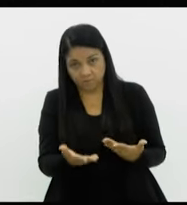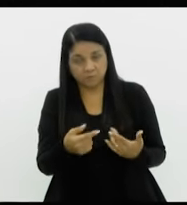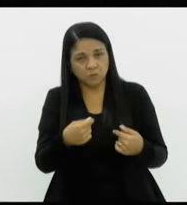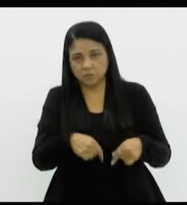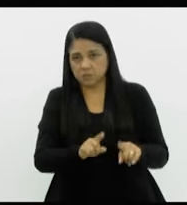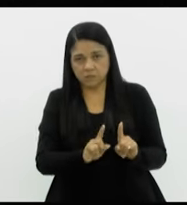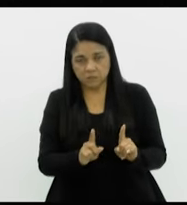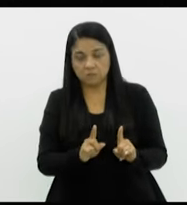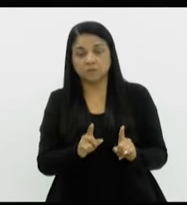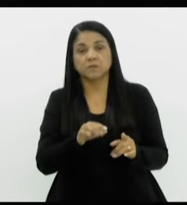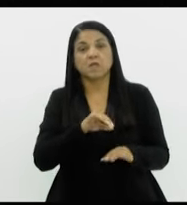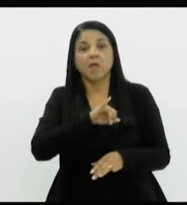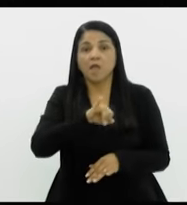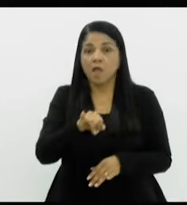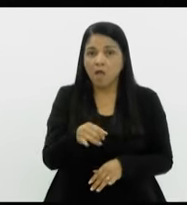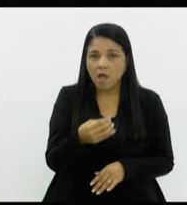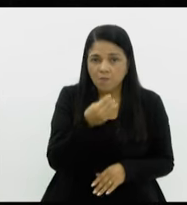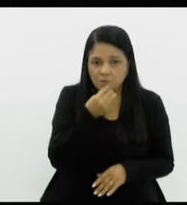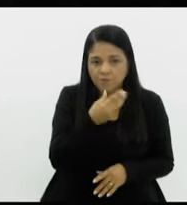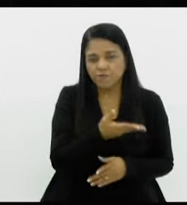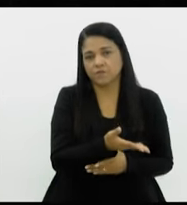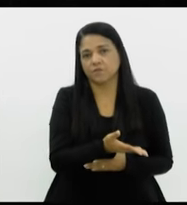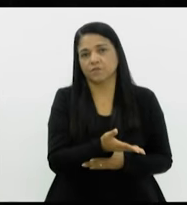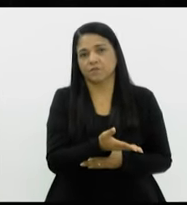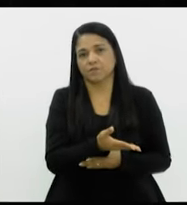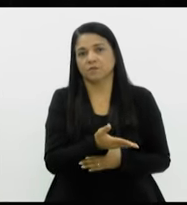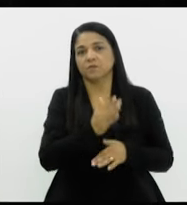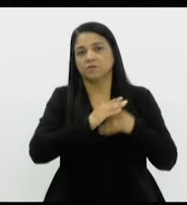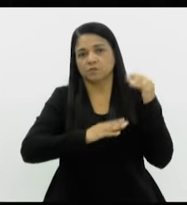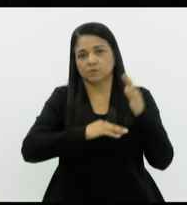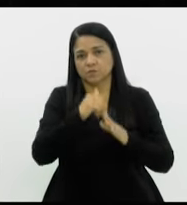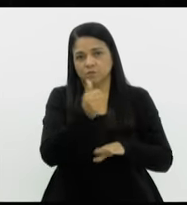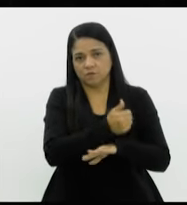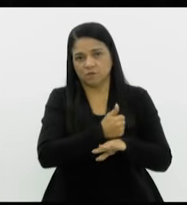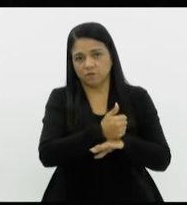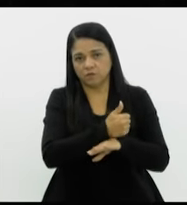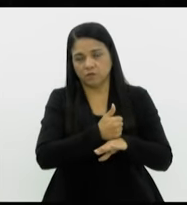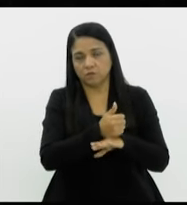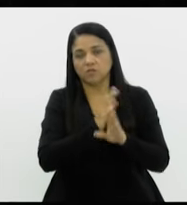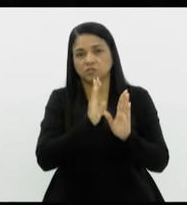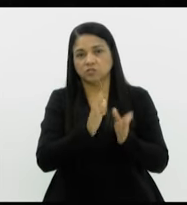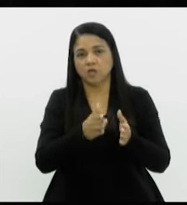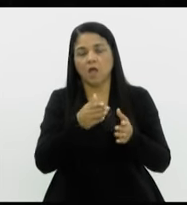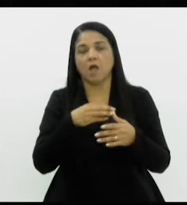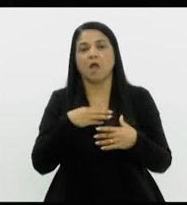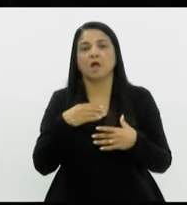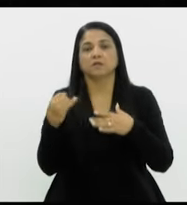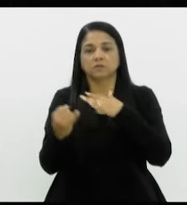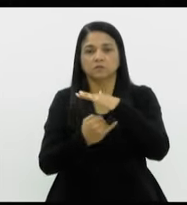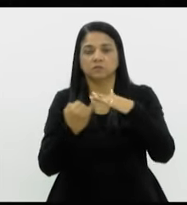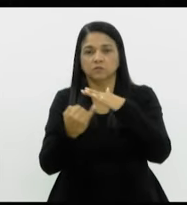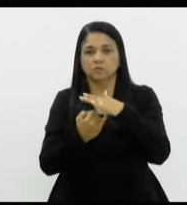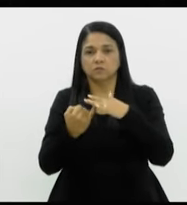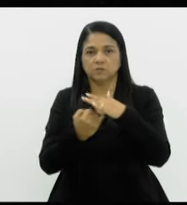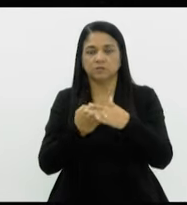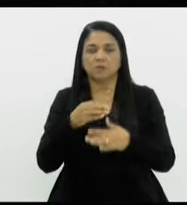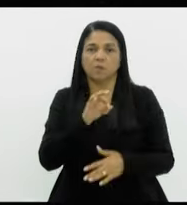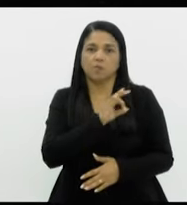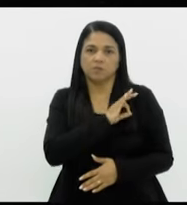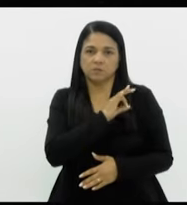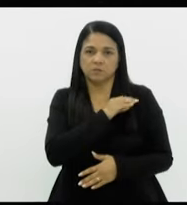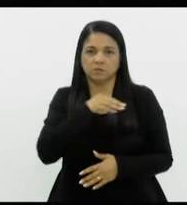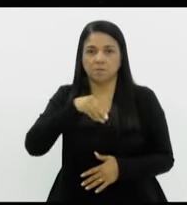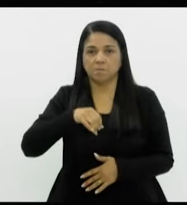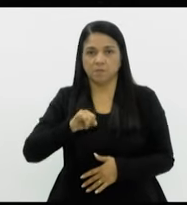o aproveitamento desses profissionais que já se encontram na instituição da Polícia Militar. Então, eu